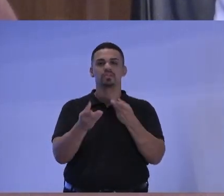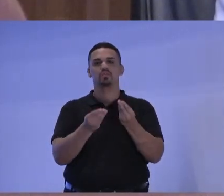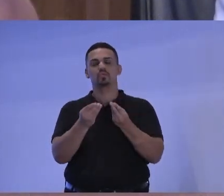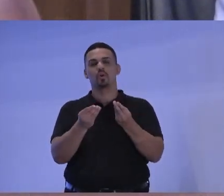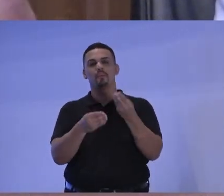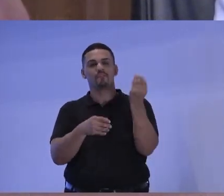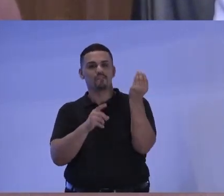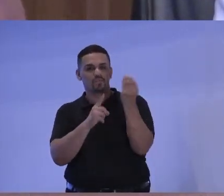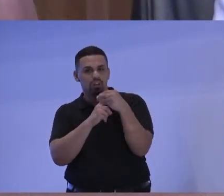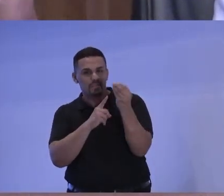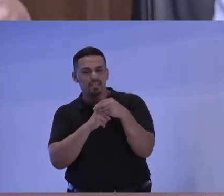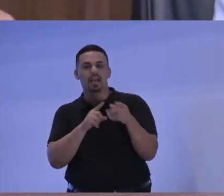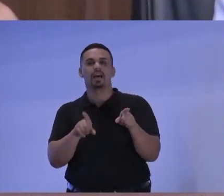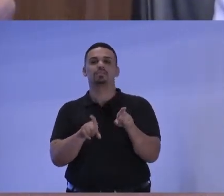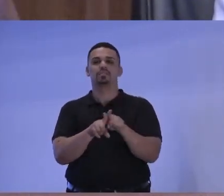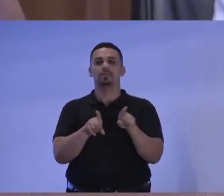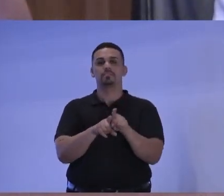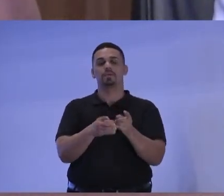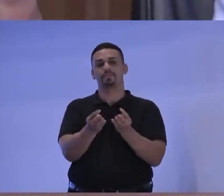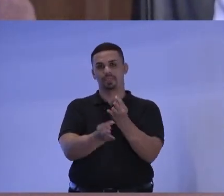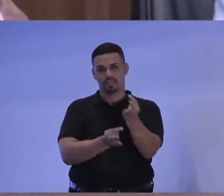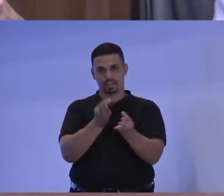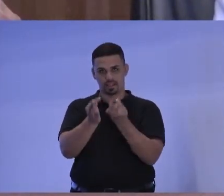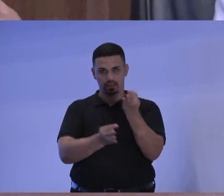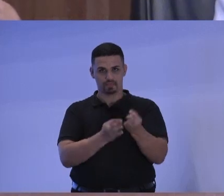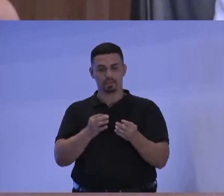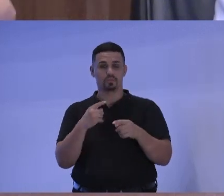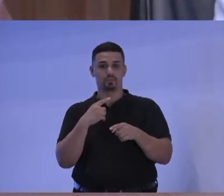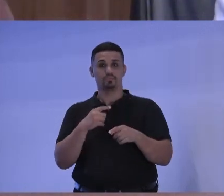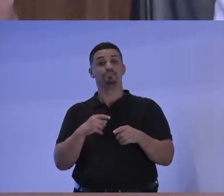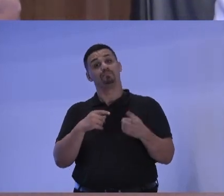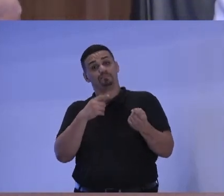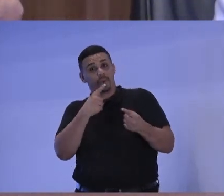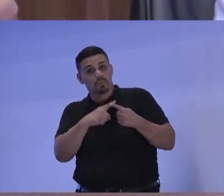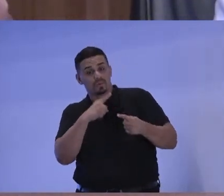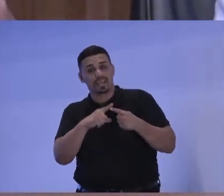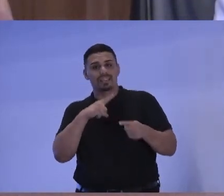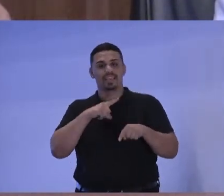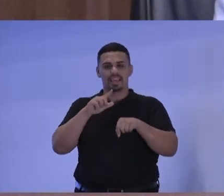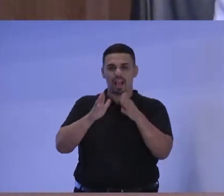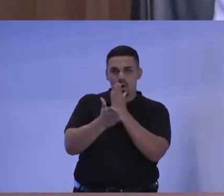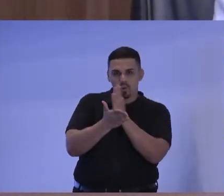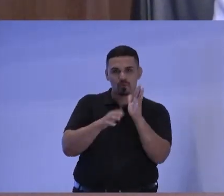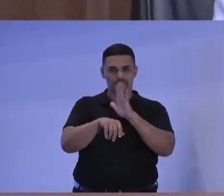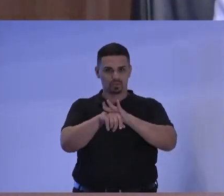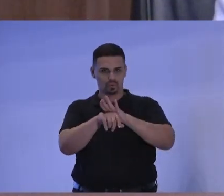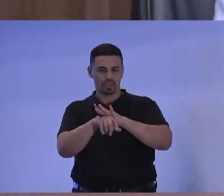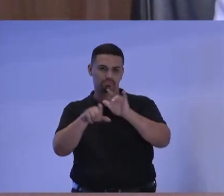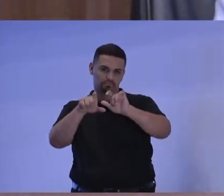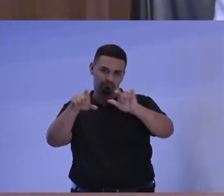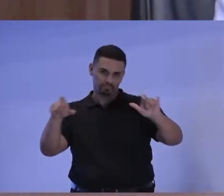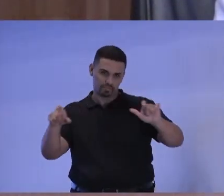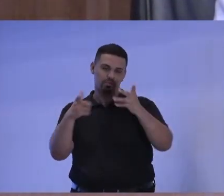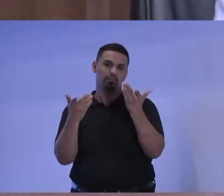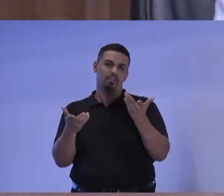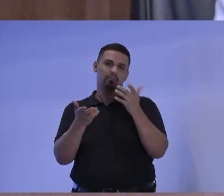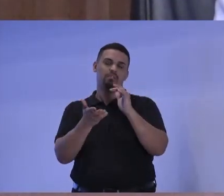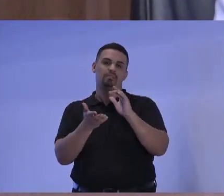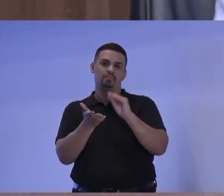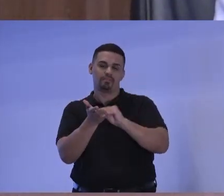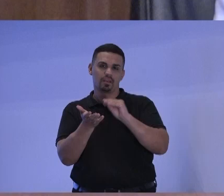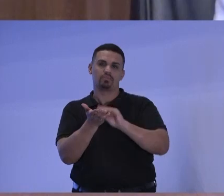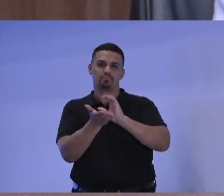tratamentos, porque você tem algumas doenças que você tem amplo financiamento de pesquisa hoje no mundo, então isso também é algo que